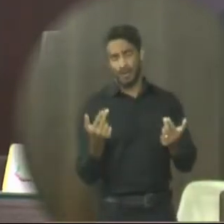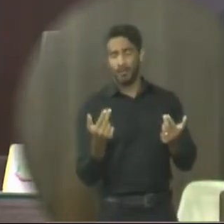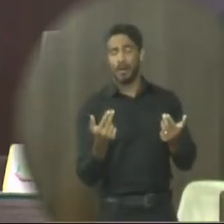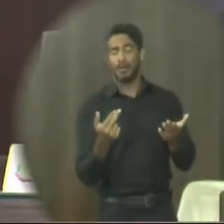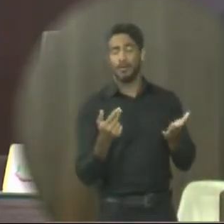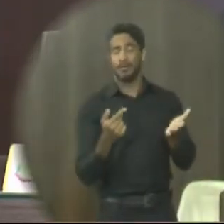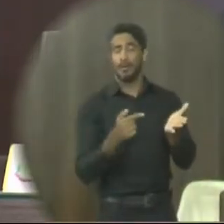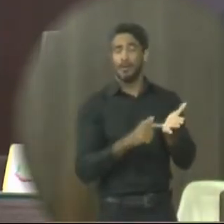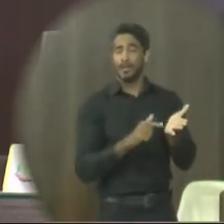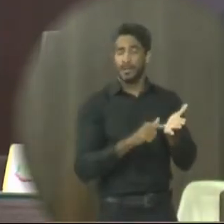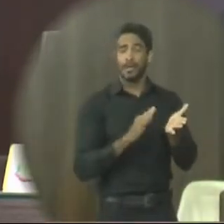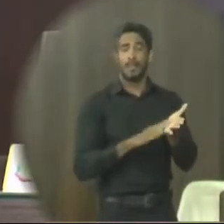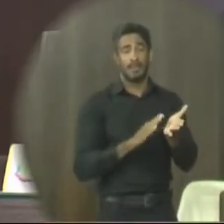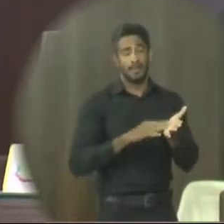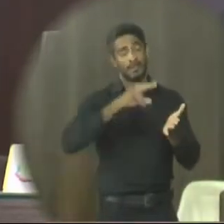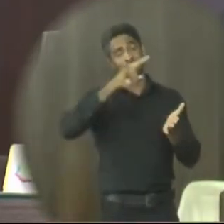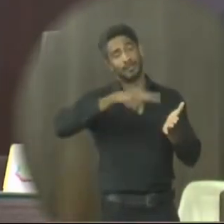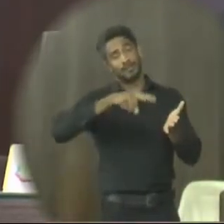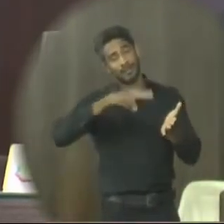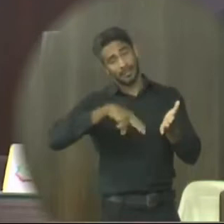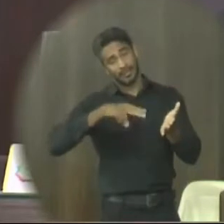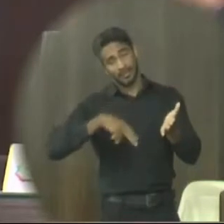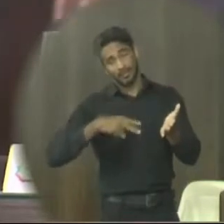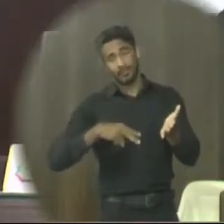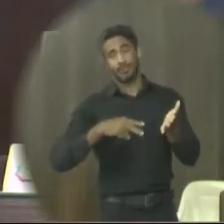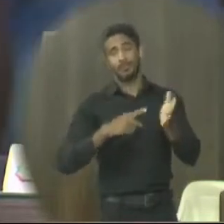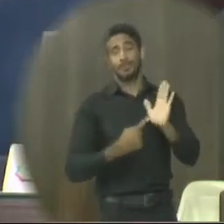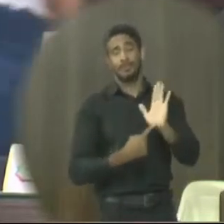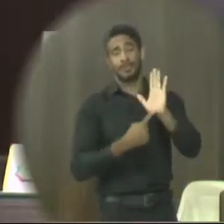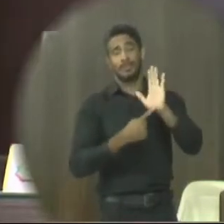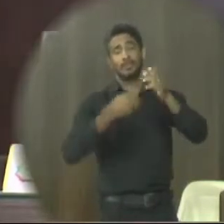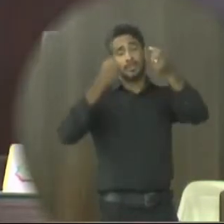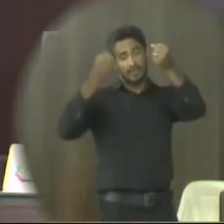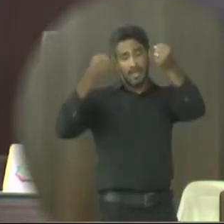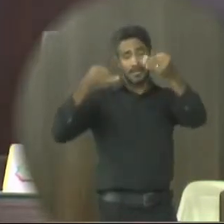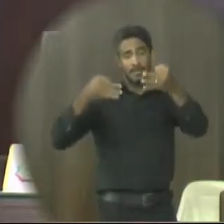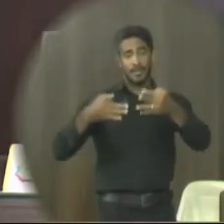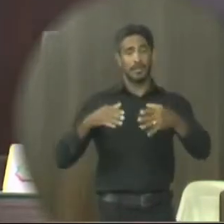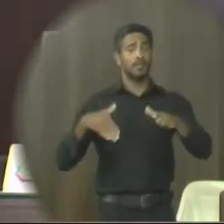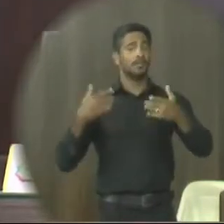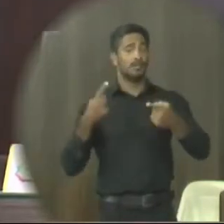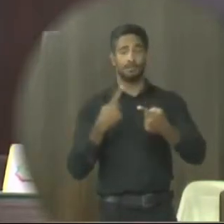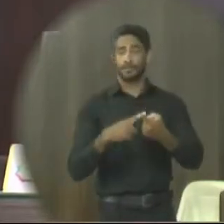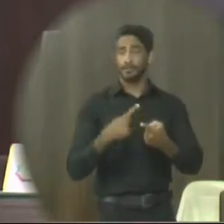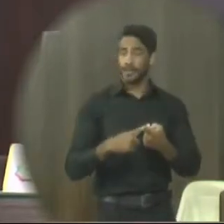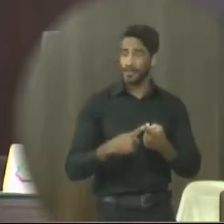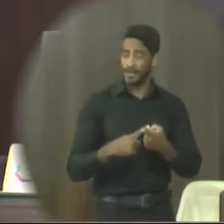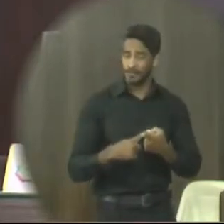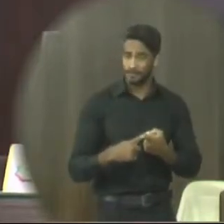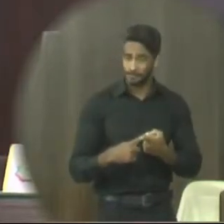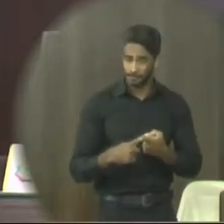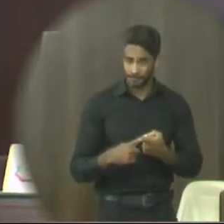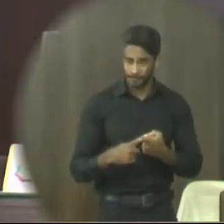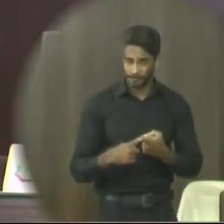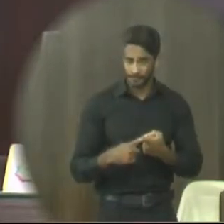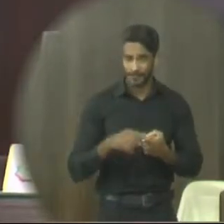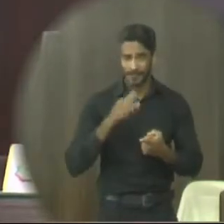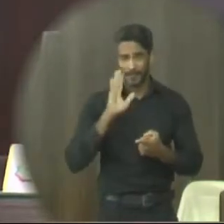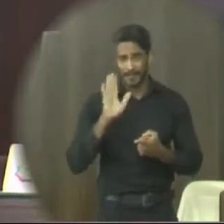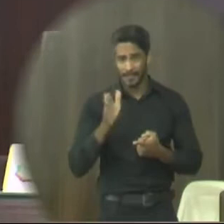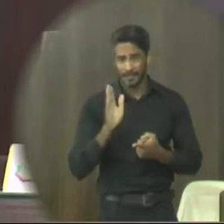conforme depende-se da leitura dos dispositivos acima transcritos. Isso porque, conforme já